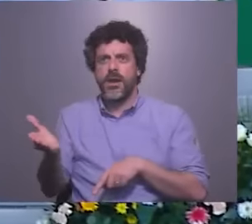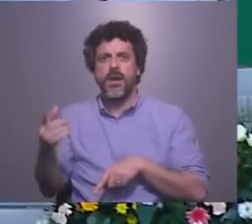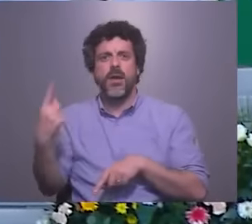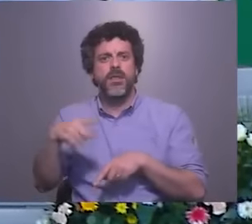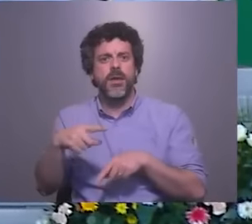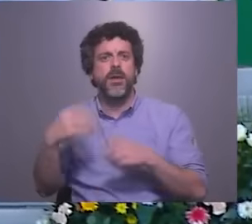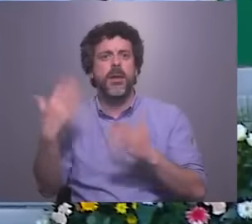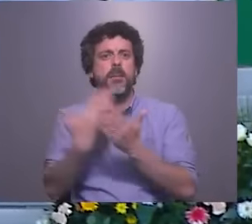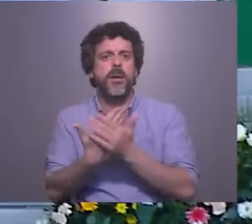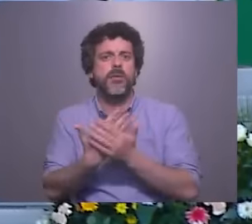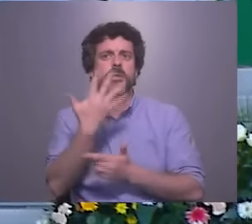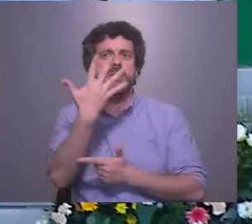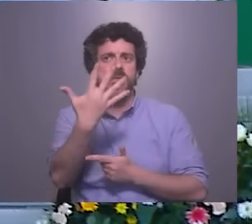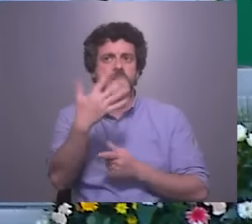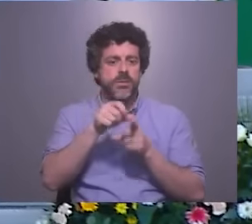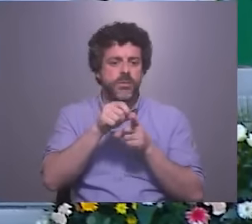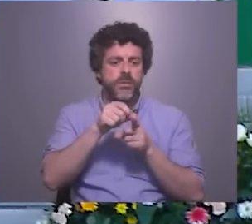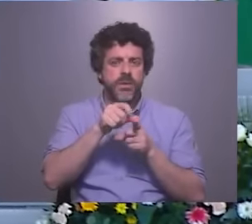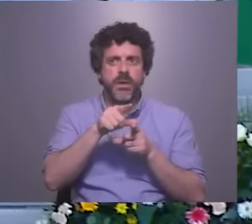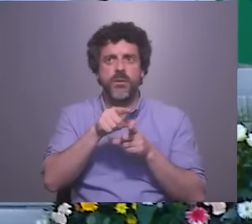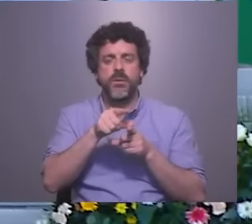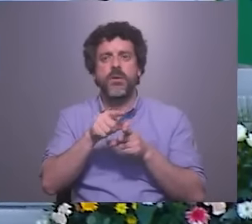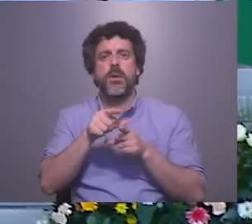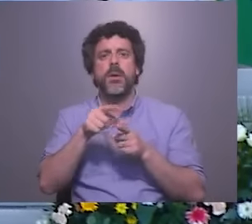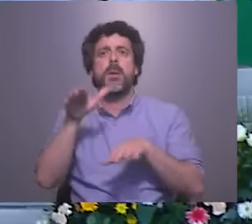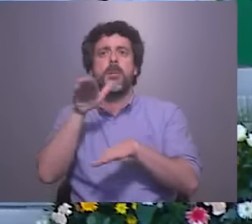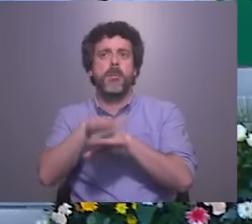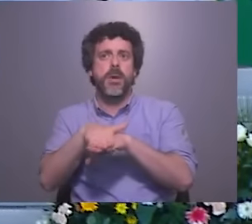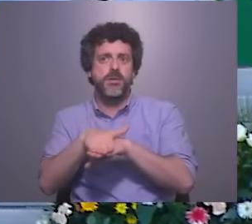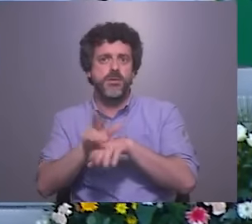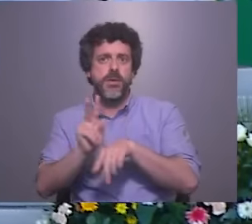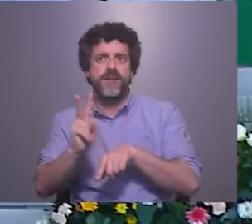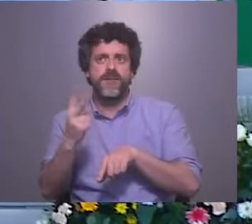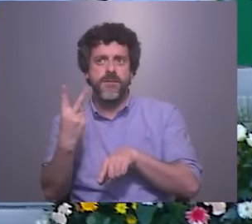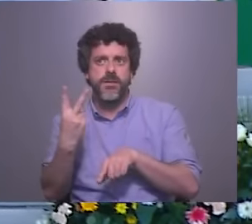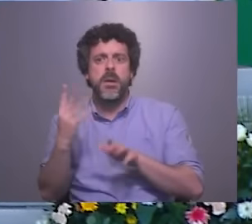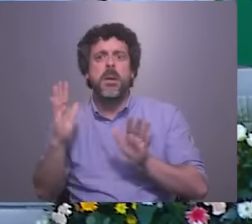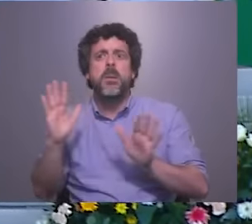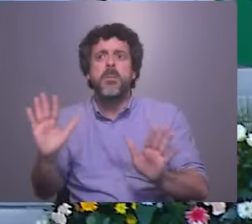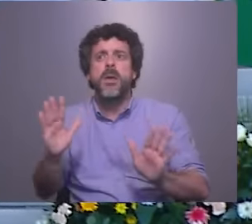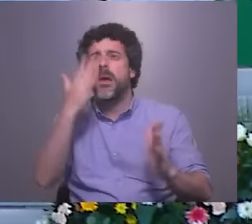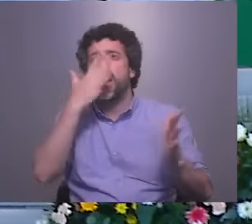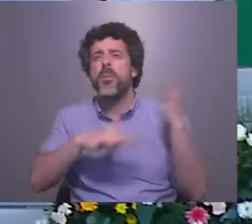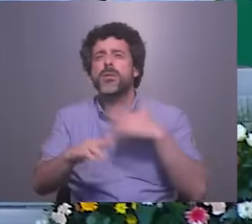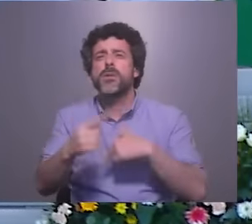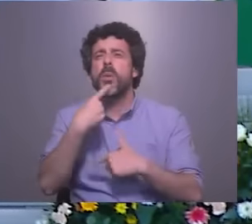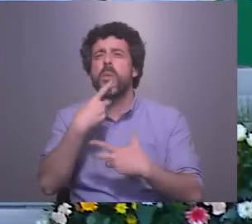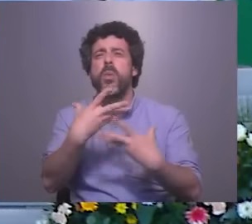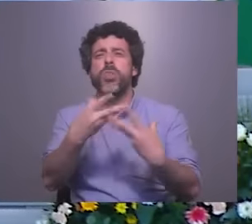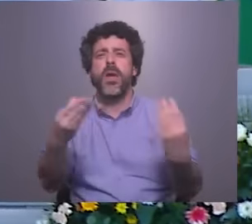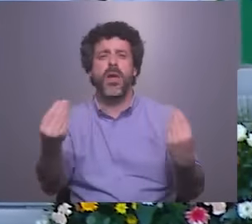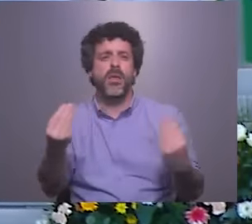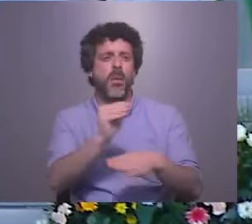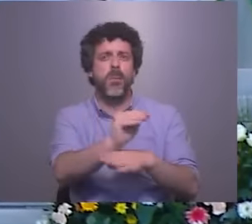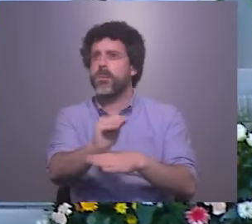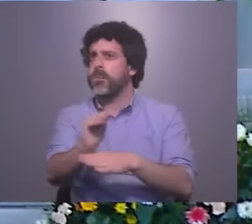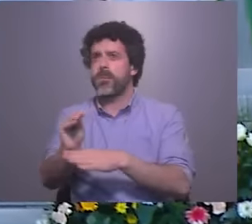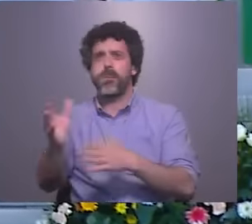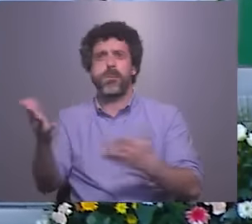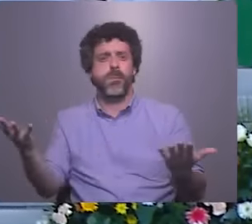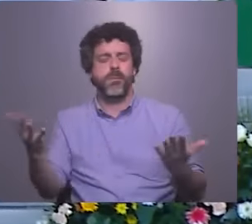um. Disse-lhe um dos discípulos, André, irmão de Simão Pedro: está aqui um